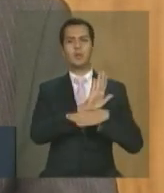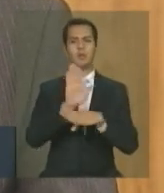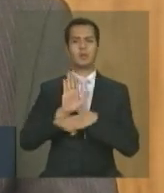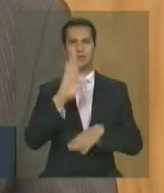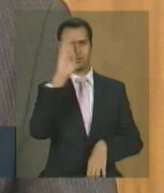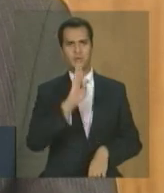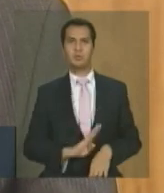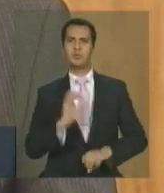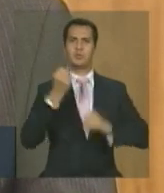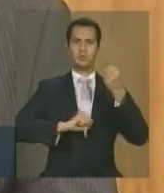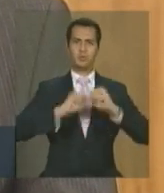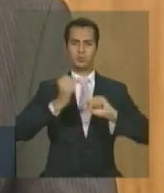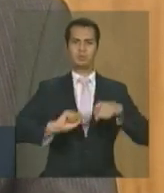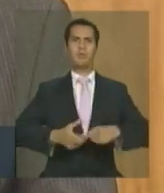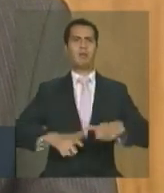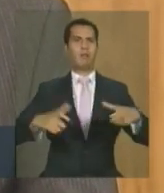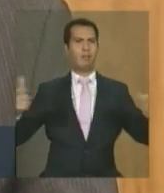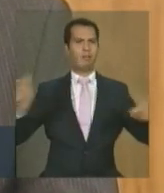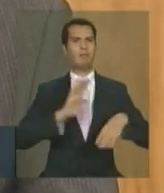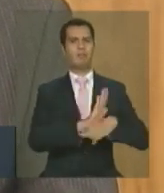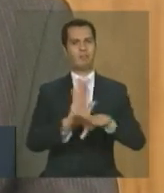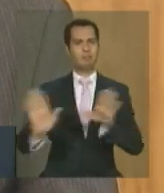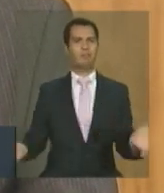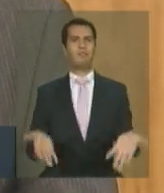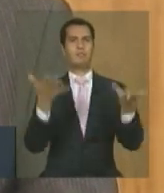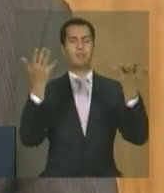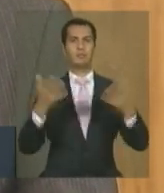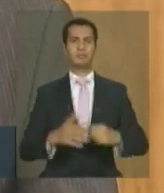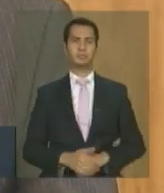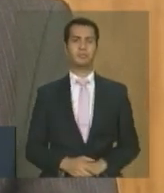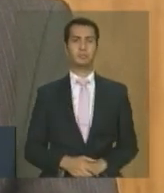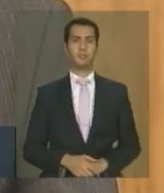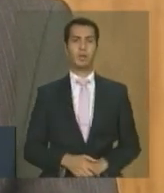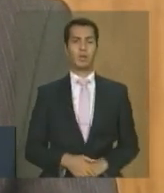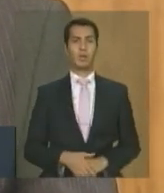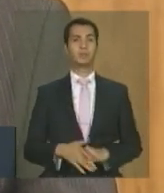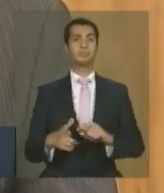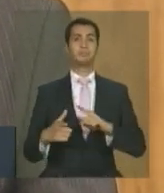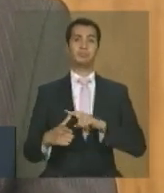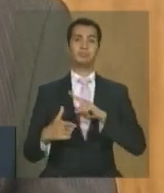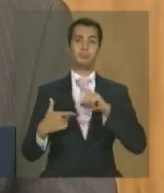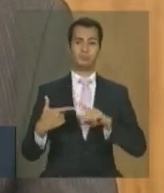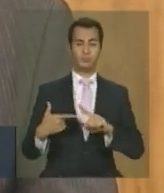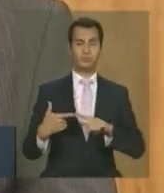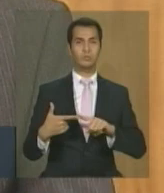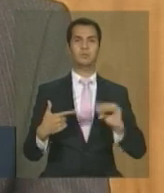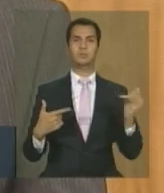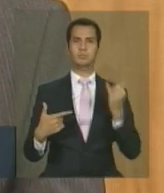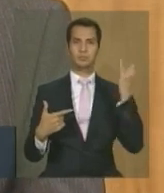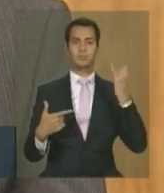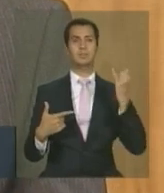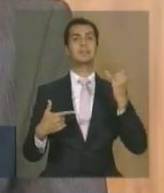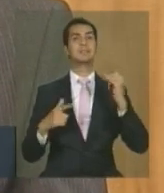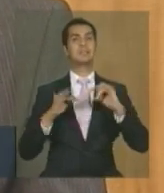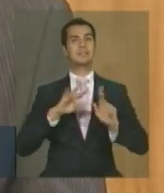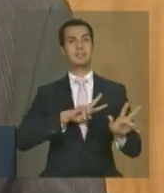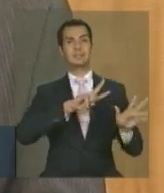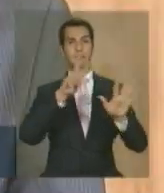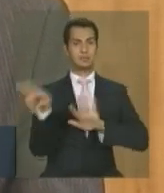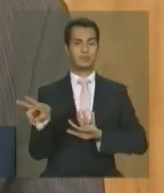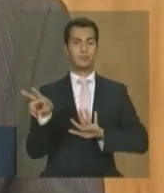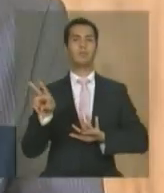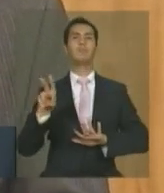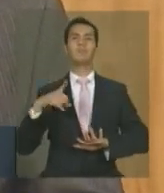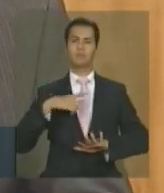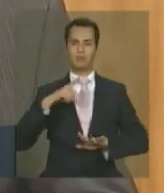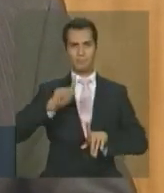preservada e valorizada. Esse é o segundo anúncio importante que nós fazemos e a semana que vem tem mais um. Semana que vem nós